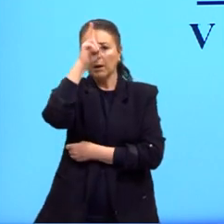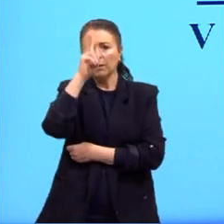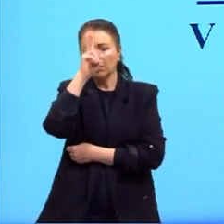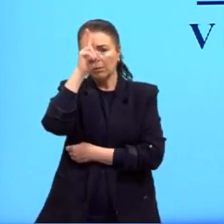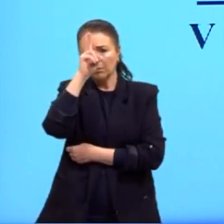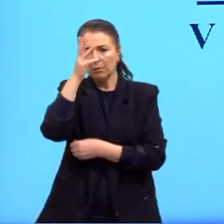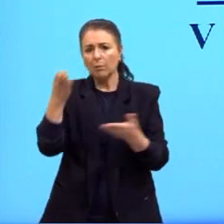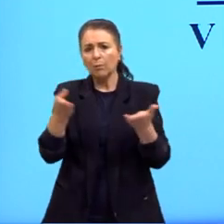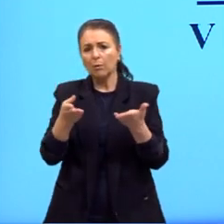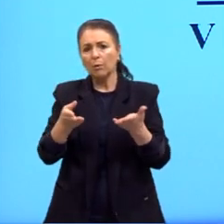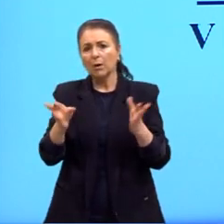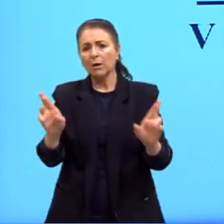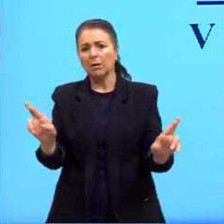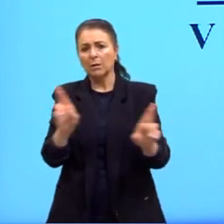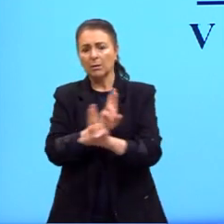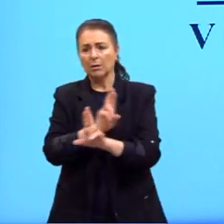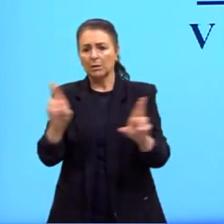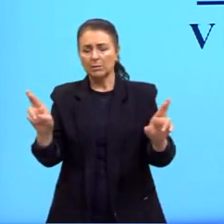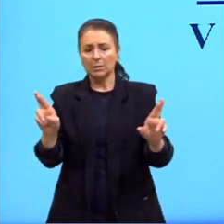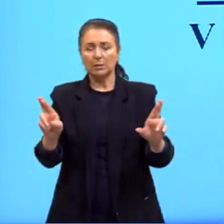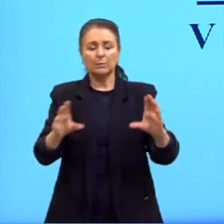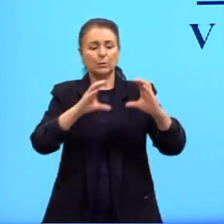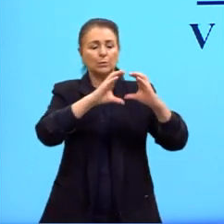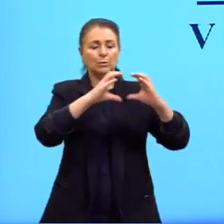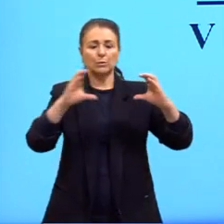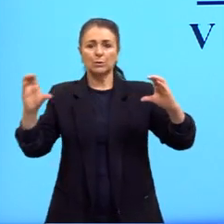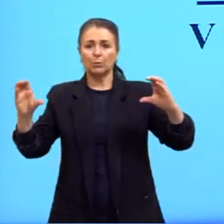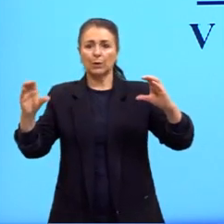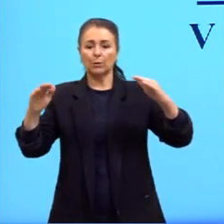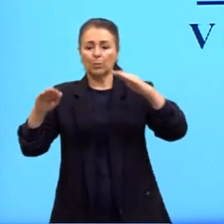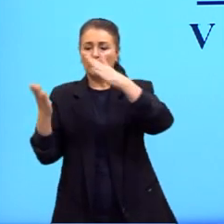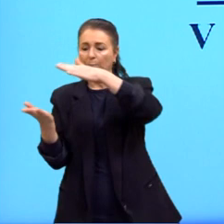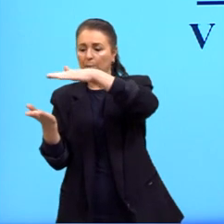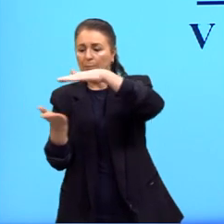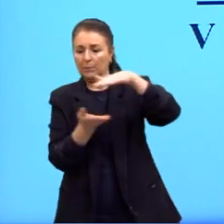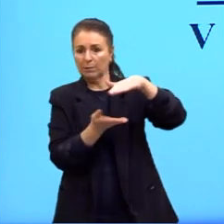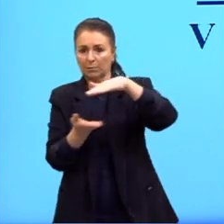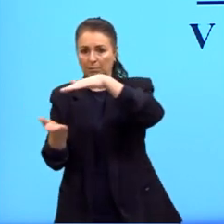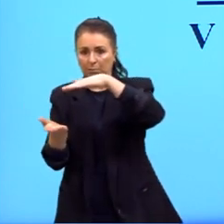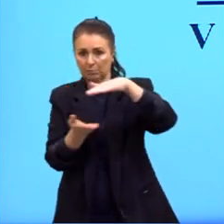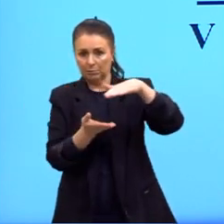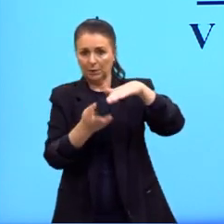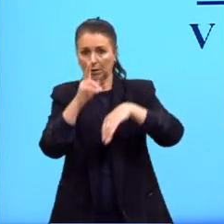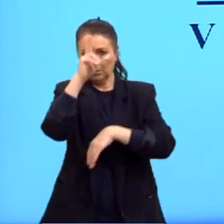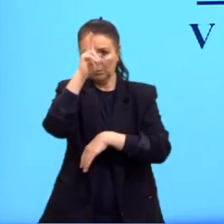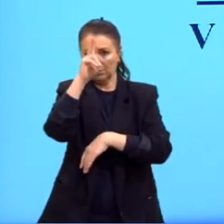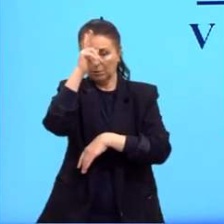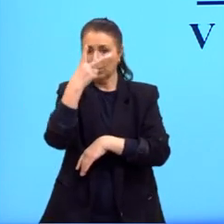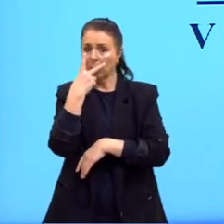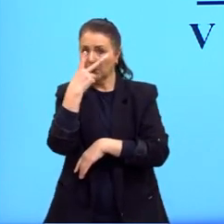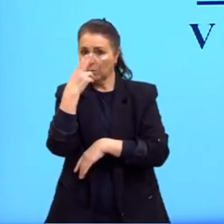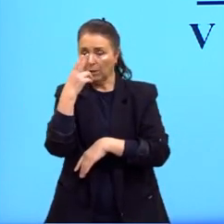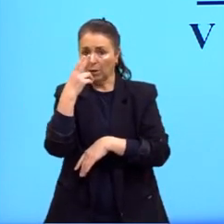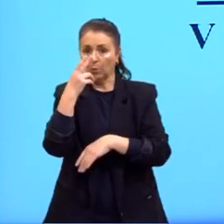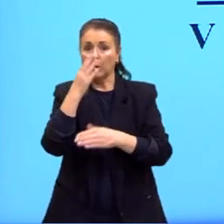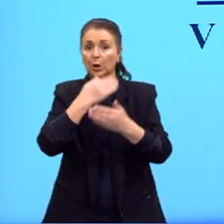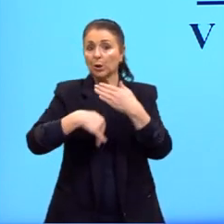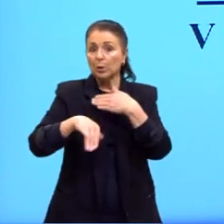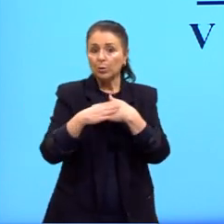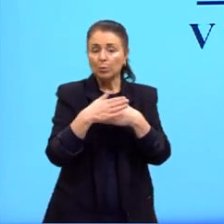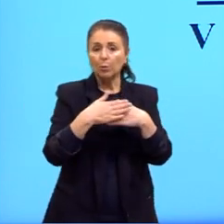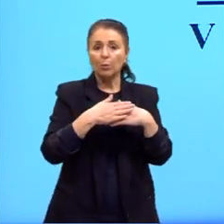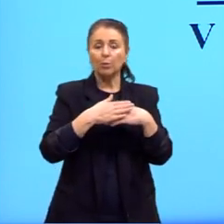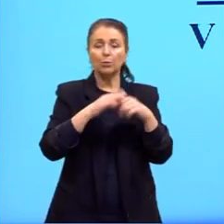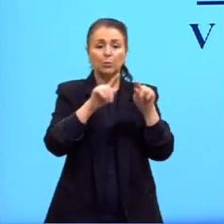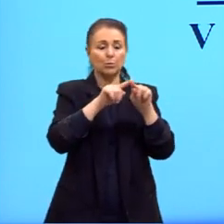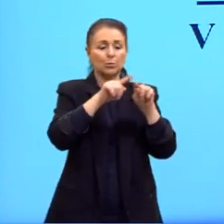relaciona no circuito em paralelo atenção ela vai ser exatamente igual em todos os resistores está